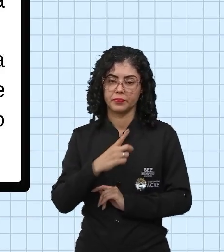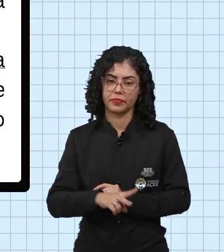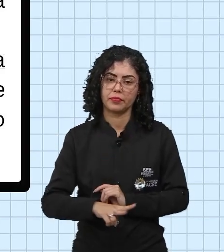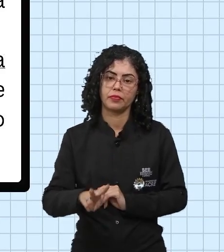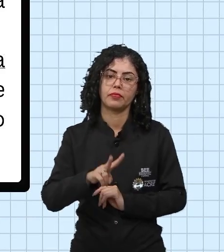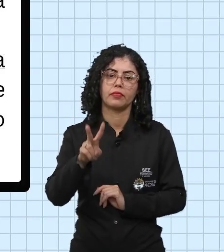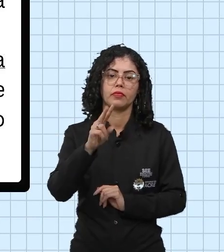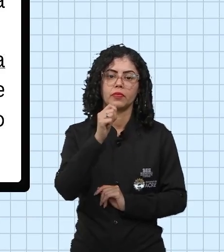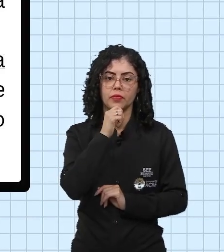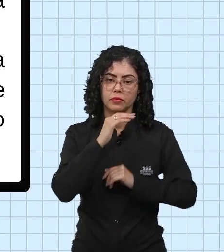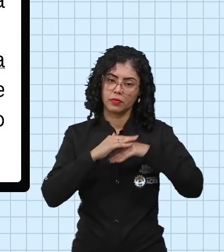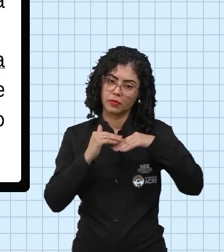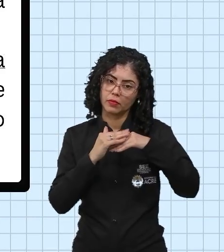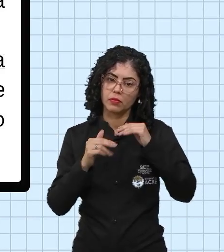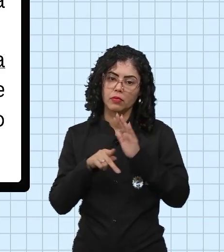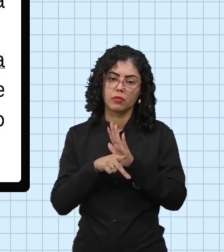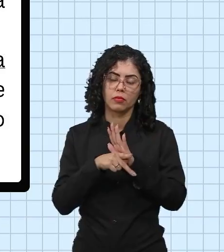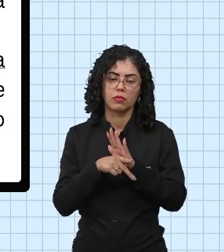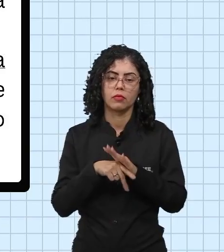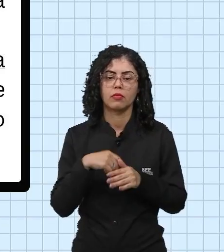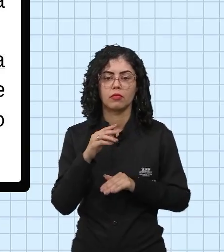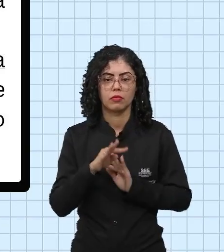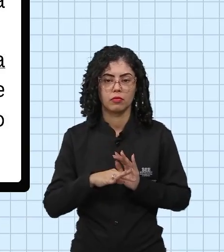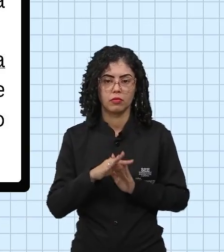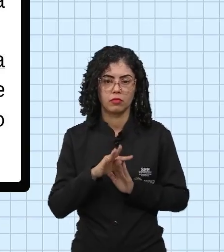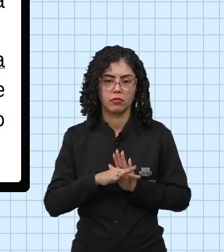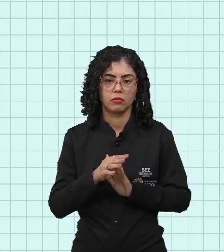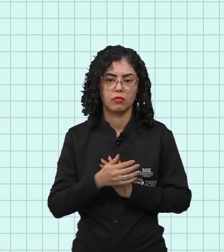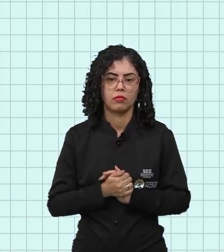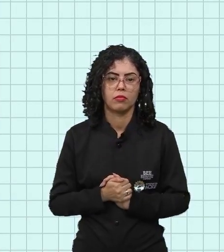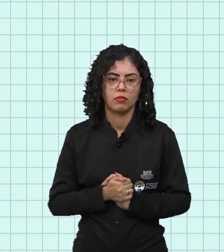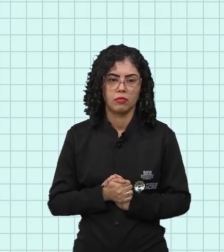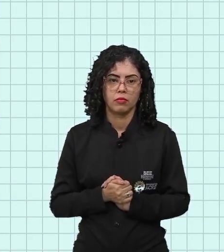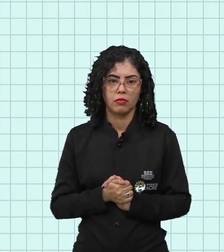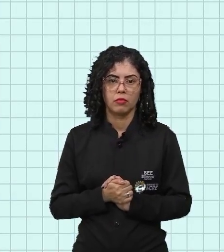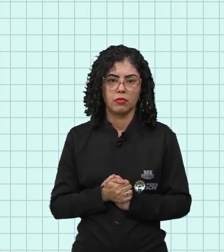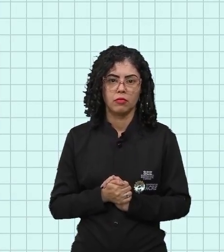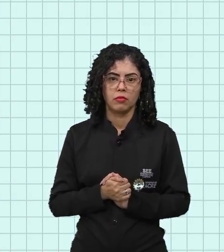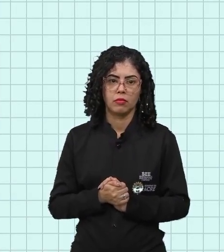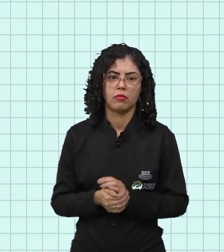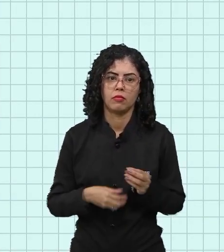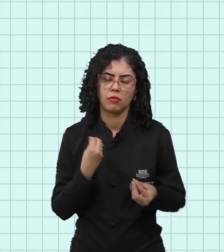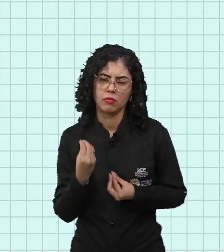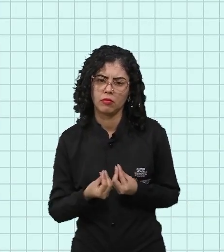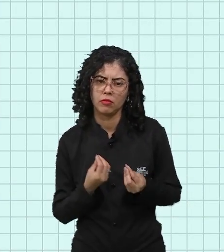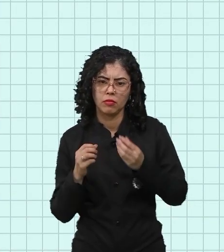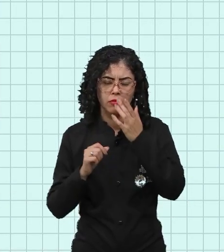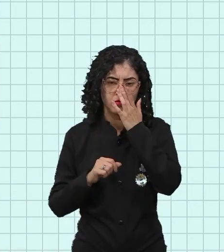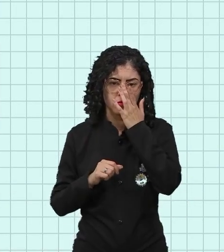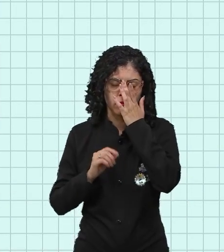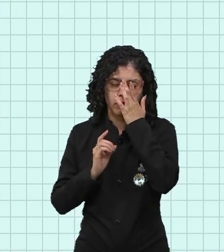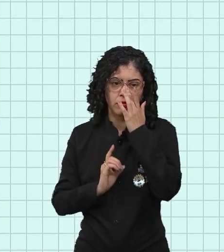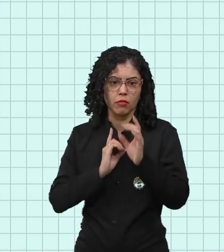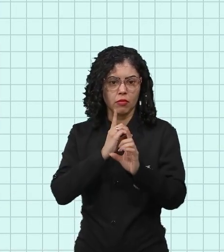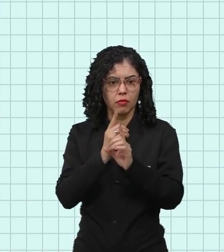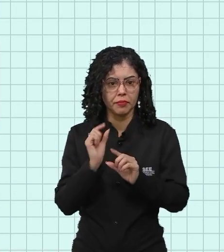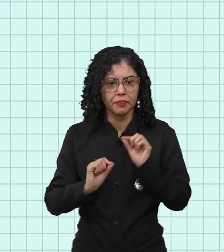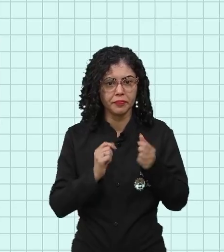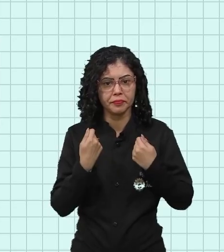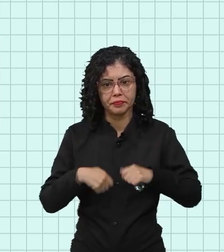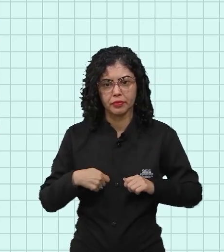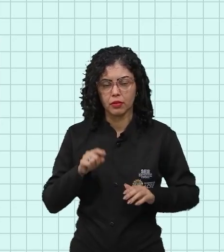valor afetivo aqui ao texto. E como identificar essas marcas? Você precisa